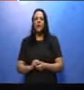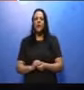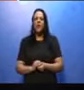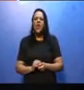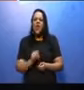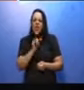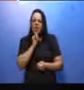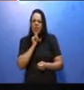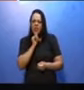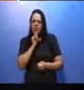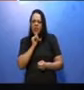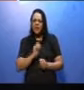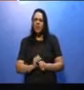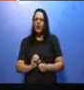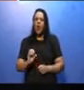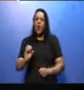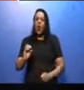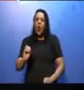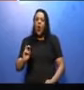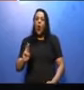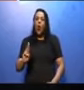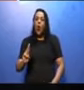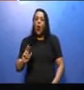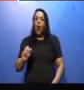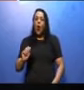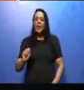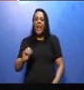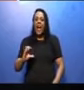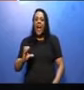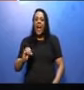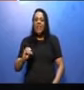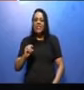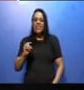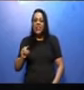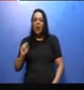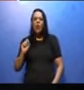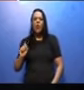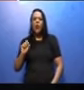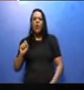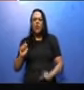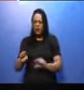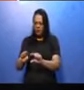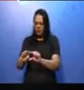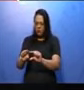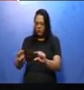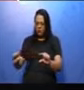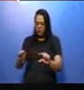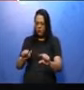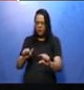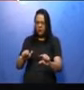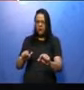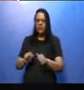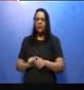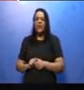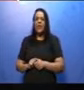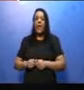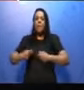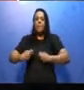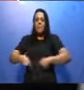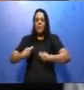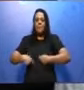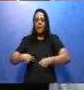Oração. O que é uma oração? O que determina uma oração? Qualquer enunciado que